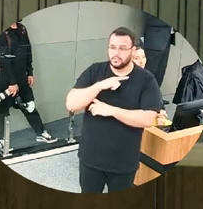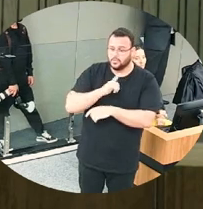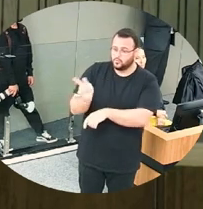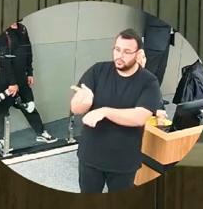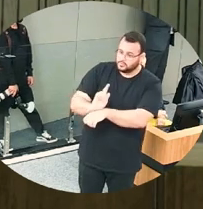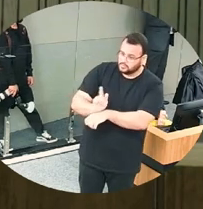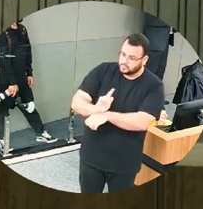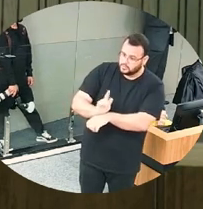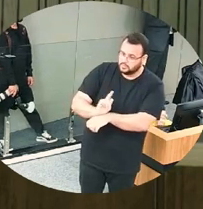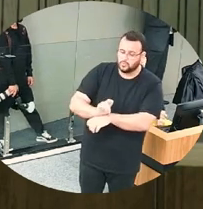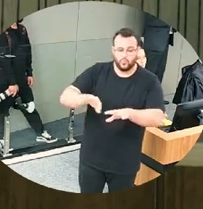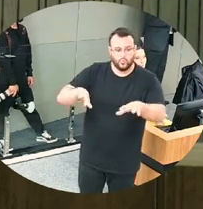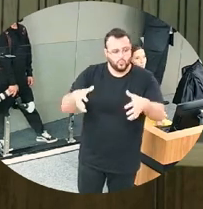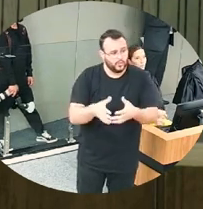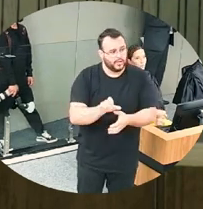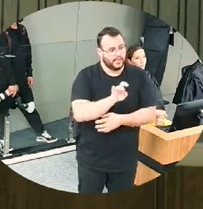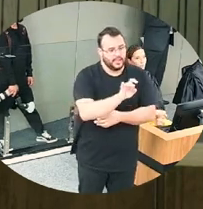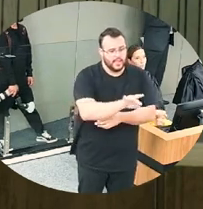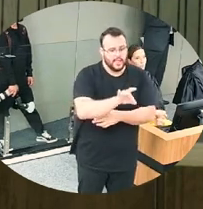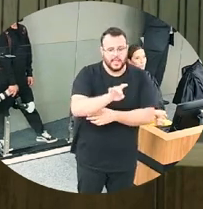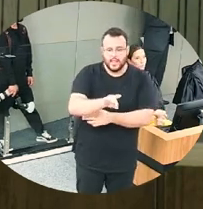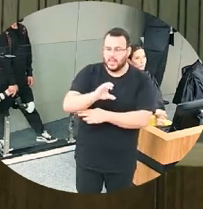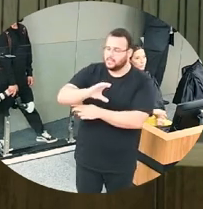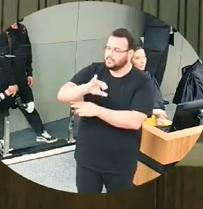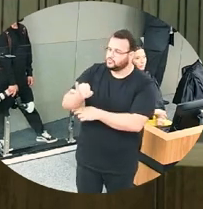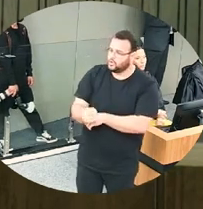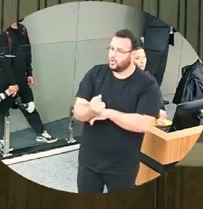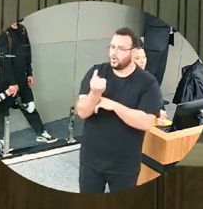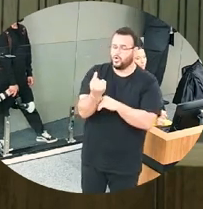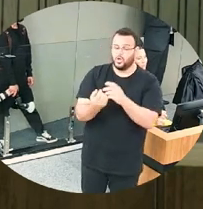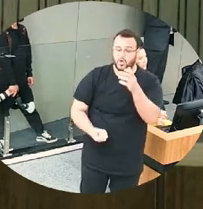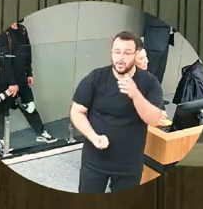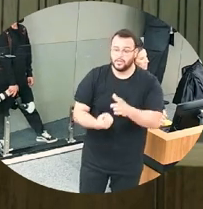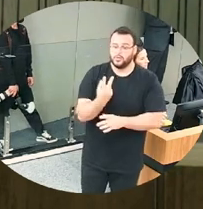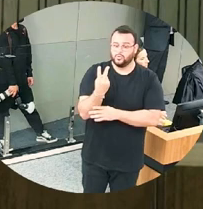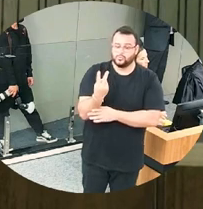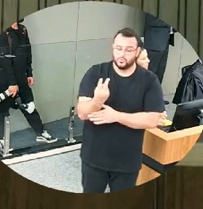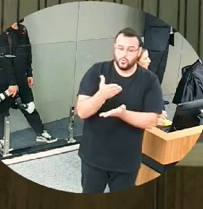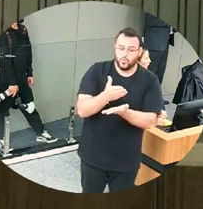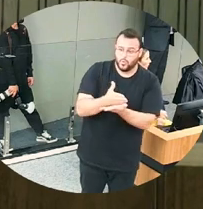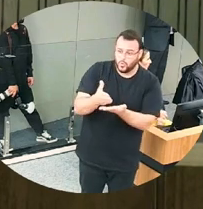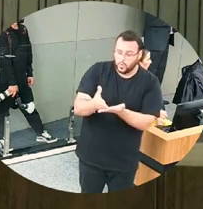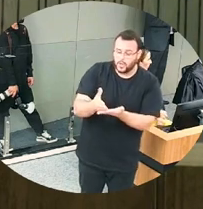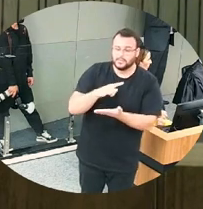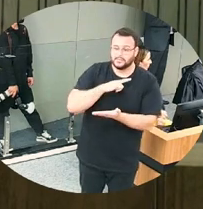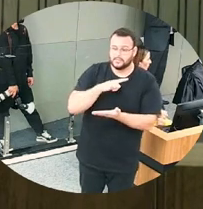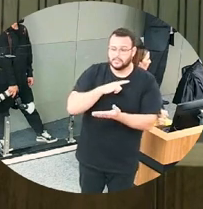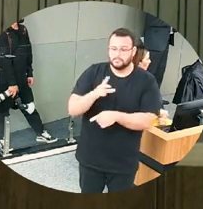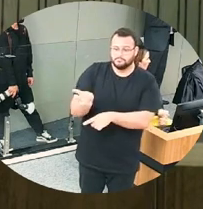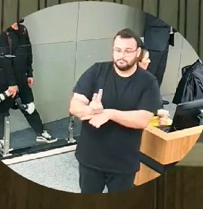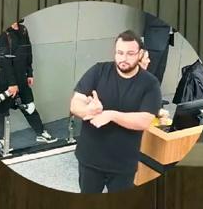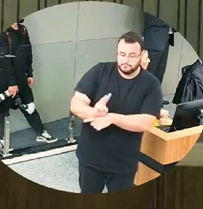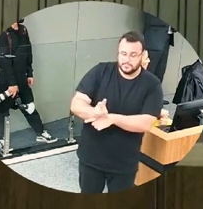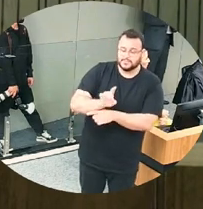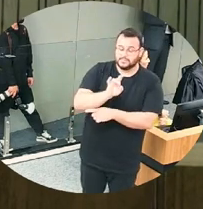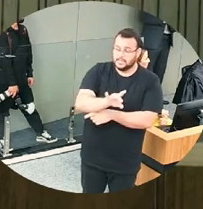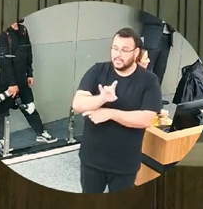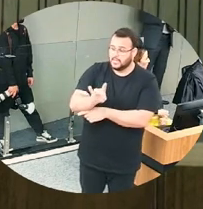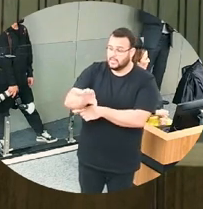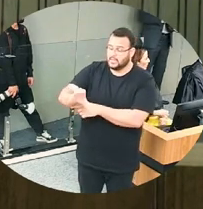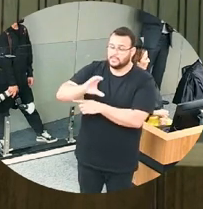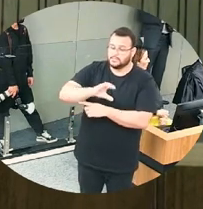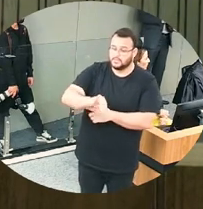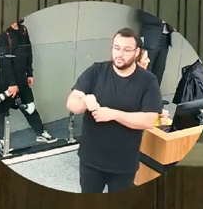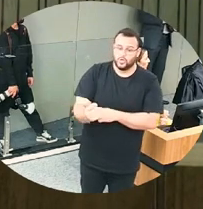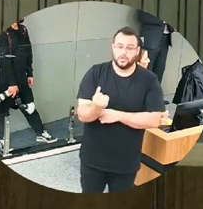de precedente ação coletiva cada um com cj1 criamos duas divisões vinculadas à auditoria Cada uma com cj1 também